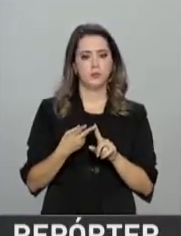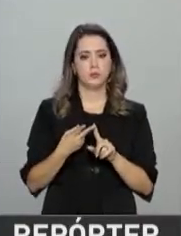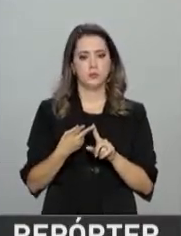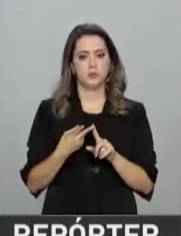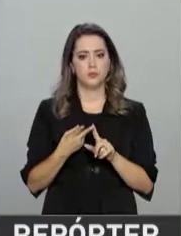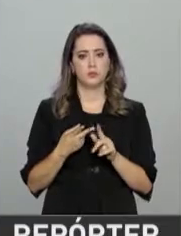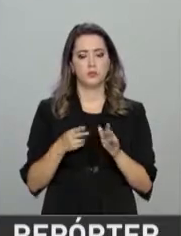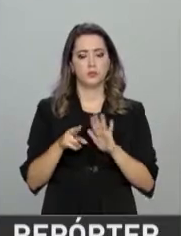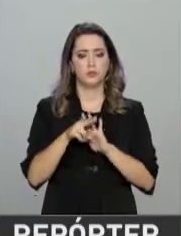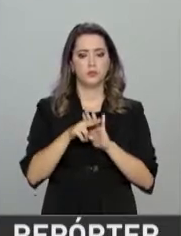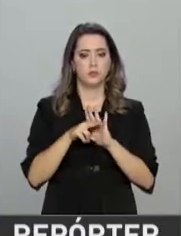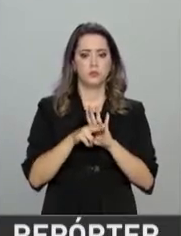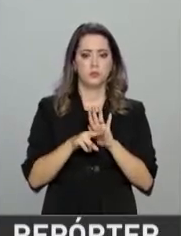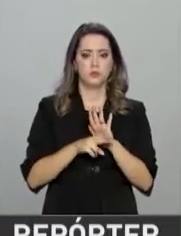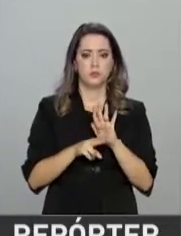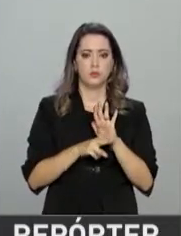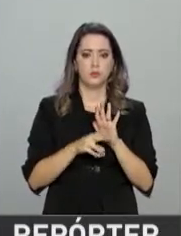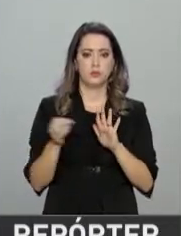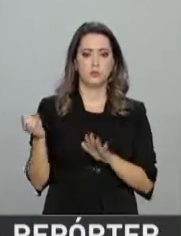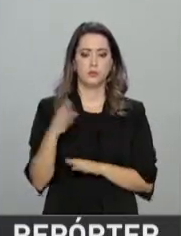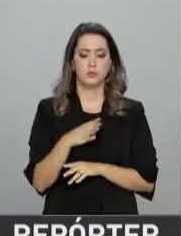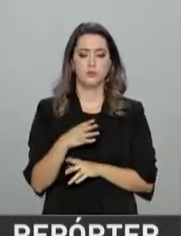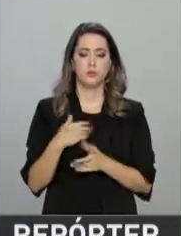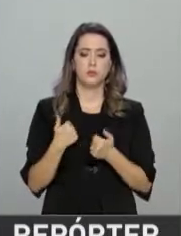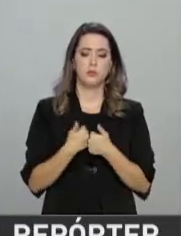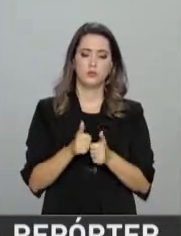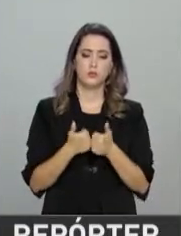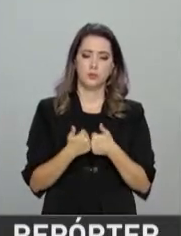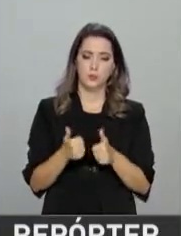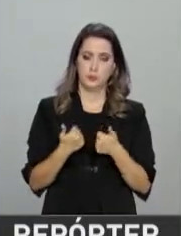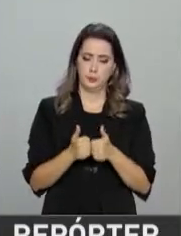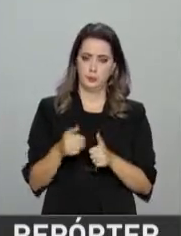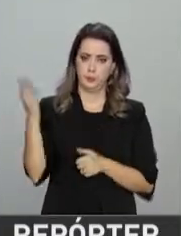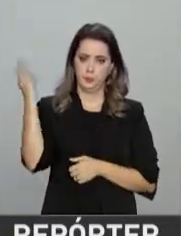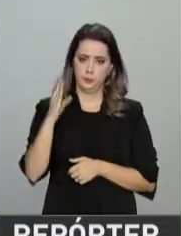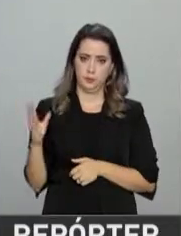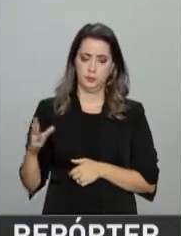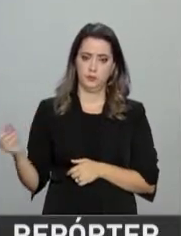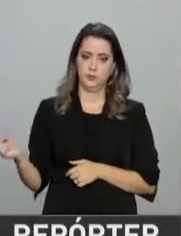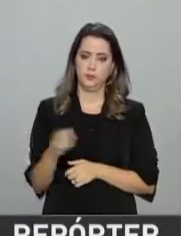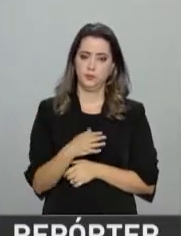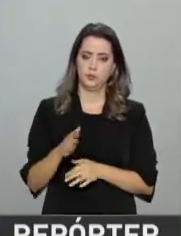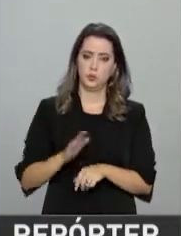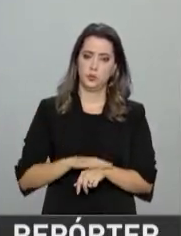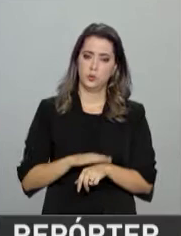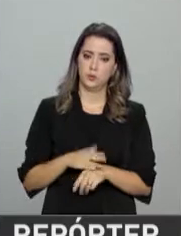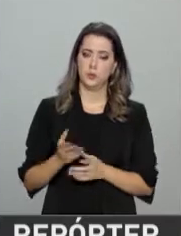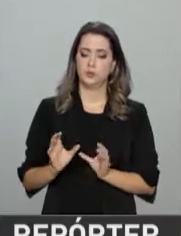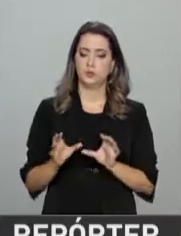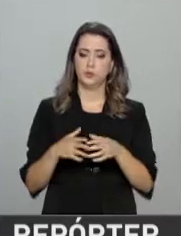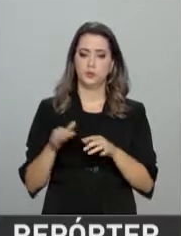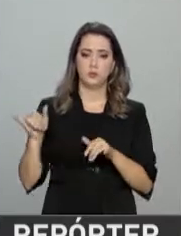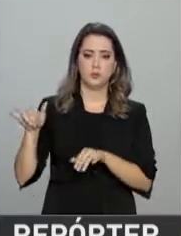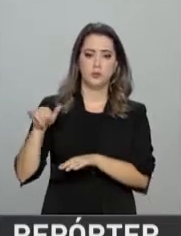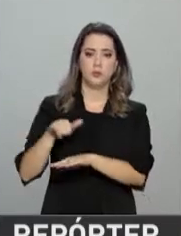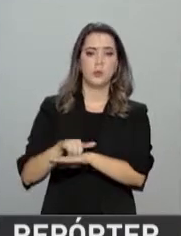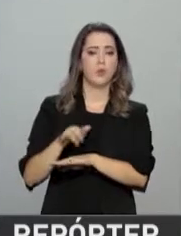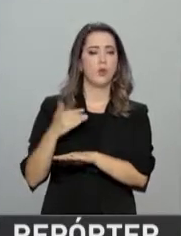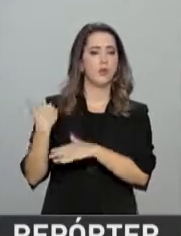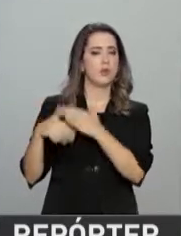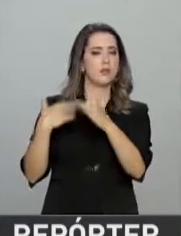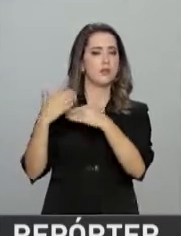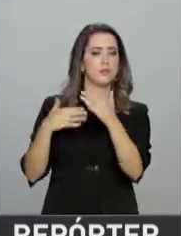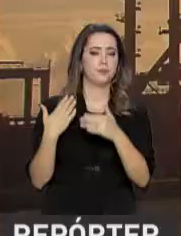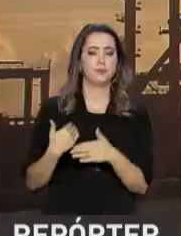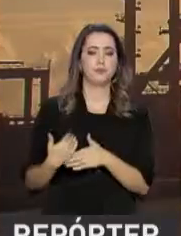Open skies, medidas regulatórias como as novas condições gerais de transportes, né? O Brasil entrou num novo patamar e o setor, né, deverá crescer muito